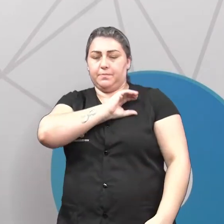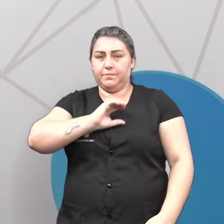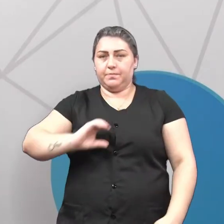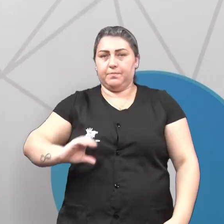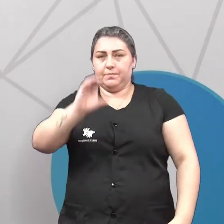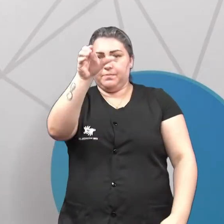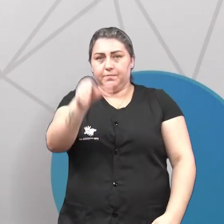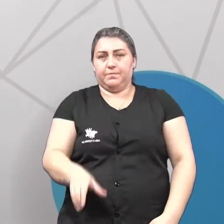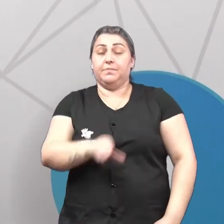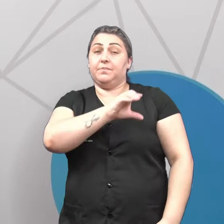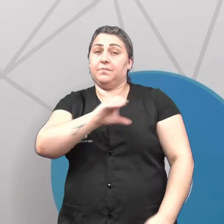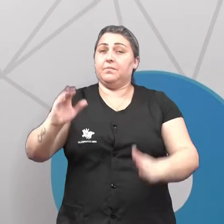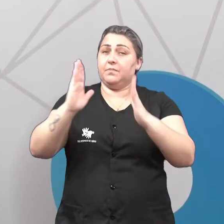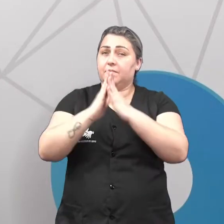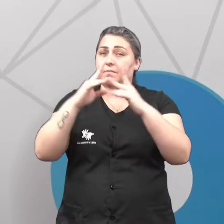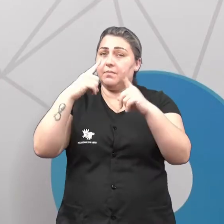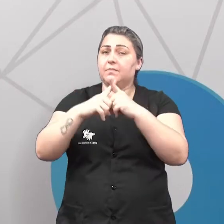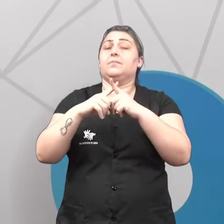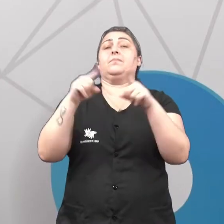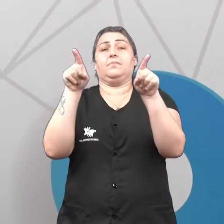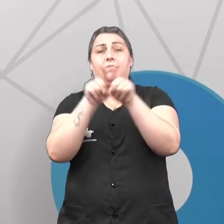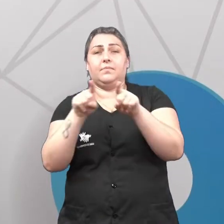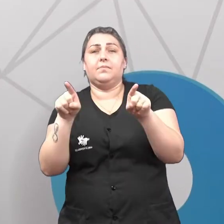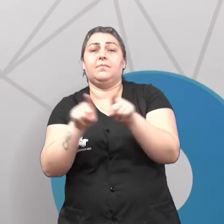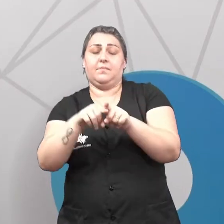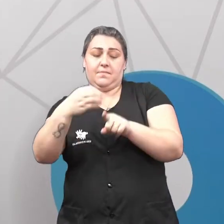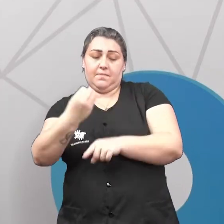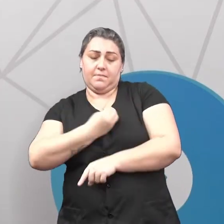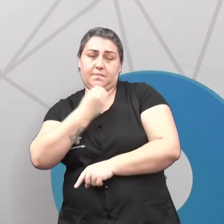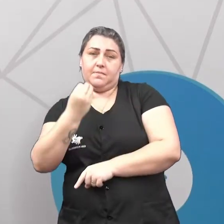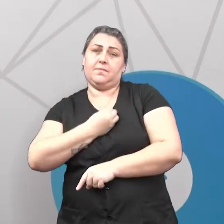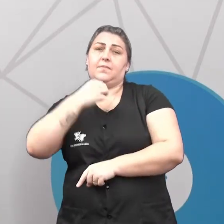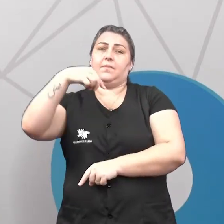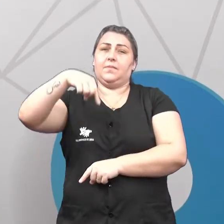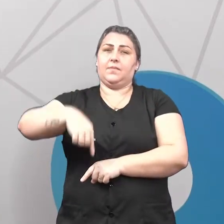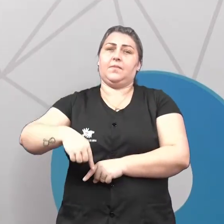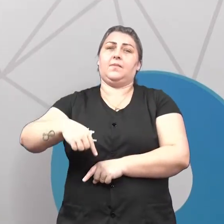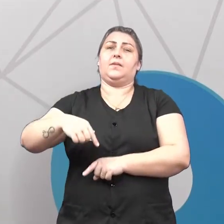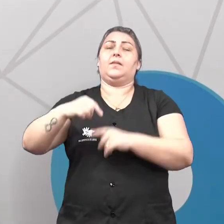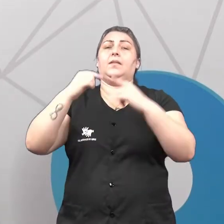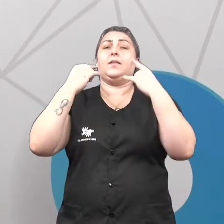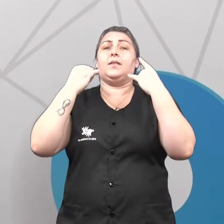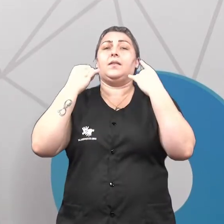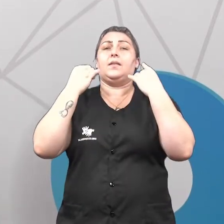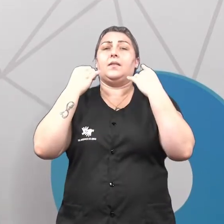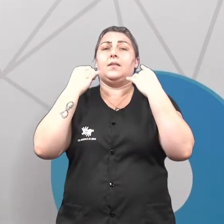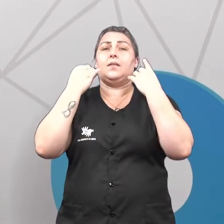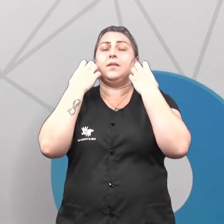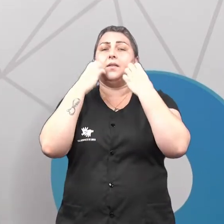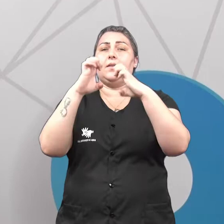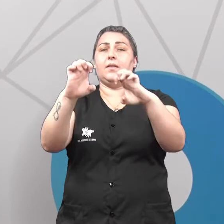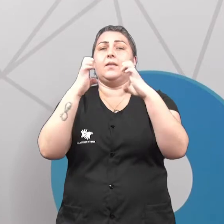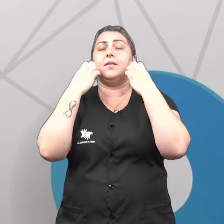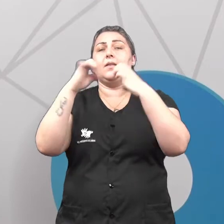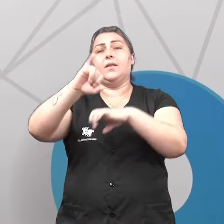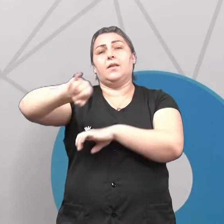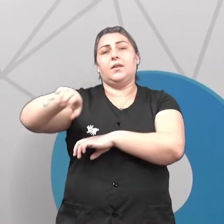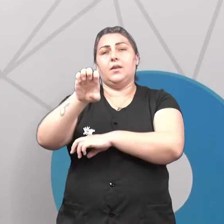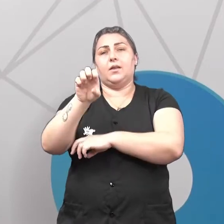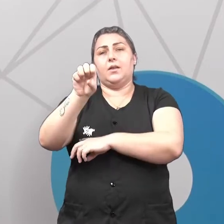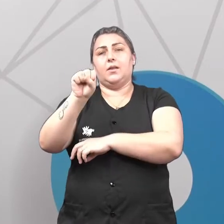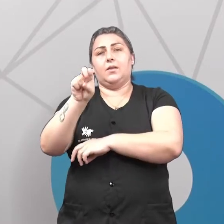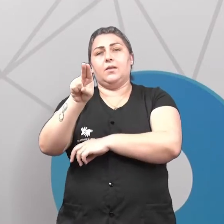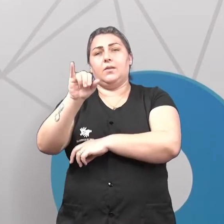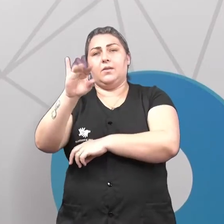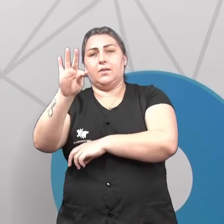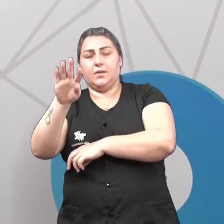a igreja também está presente aqui no Brasil nas pessoas dos missionários jesuítas. Essa colonização